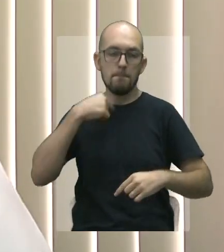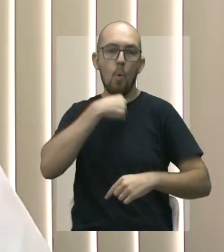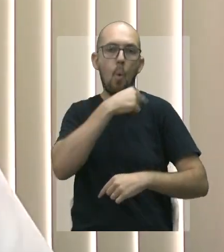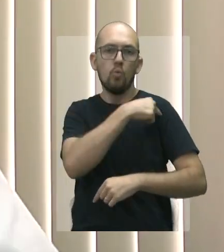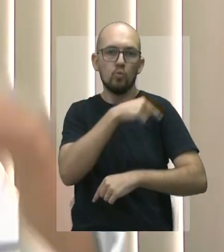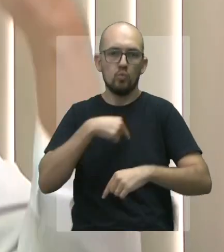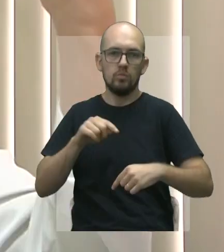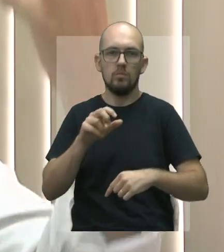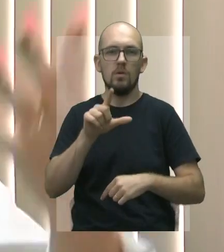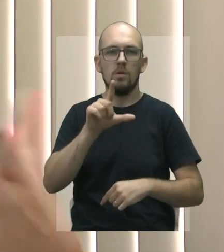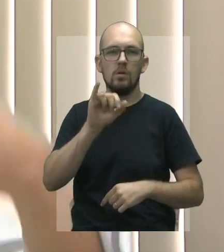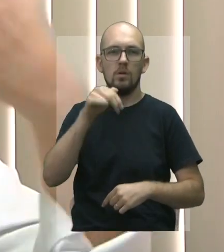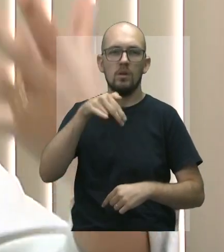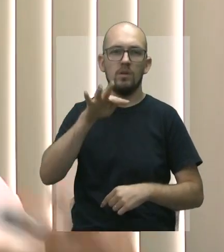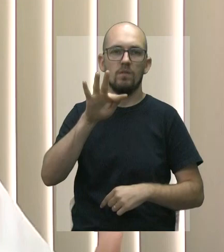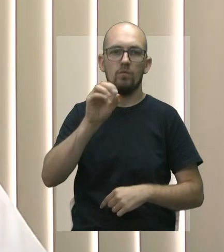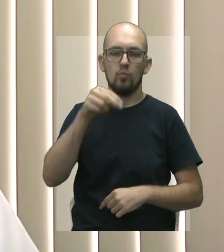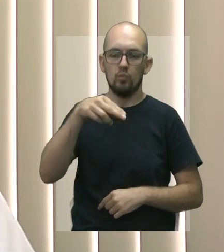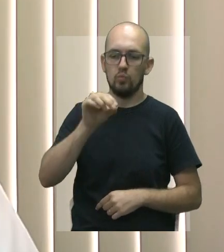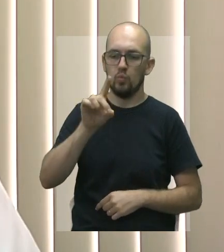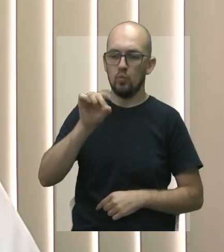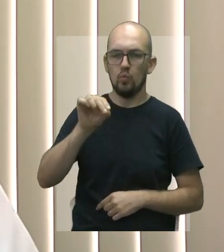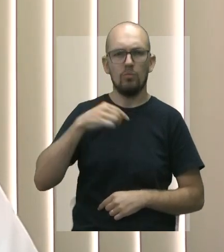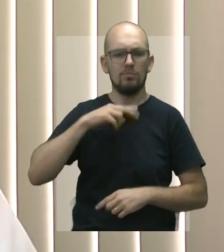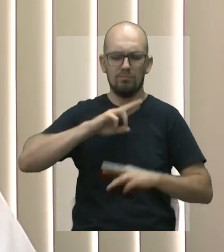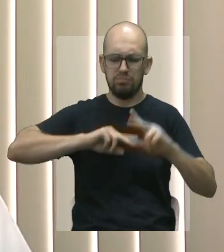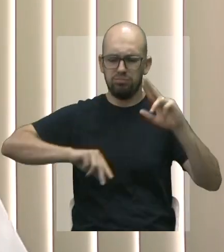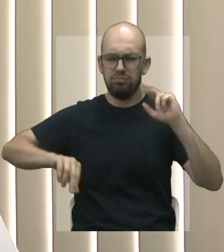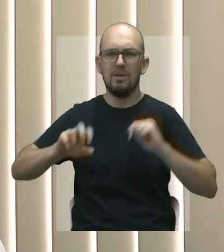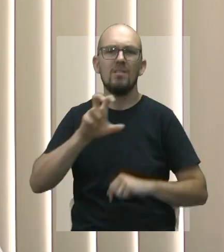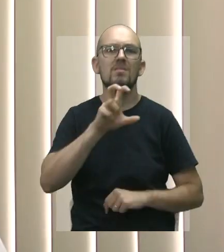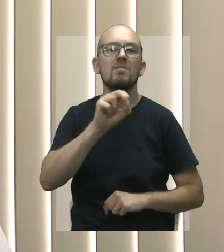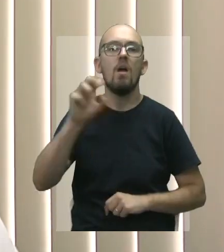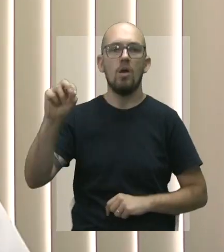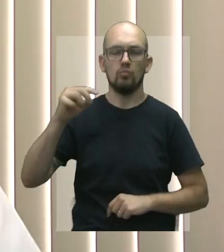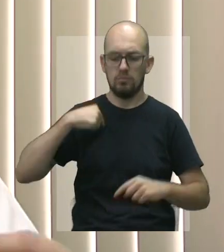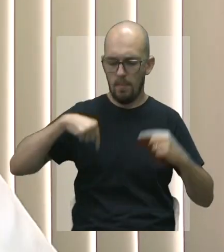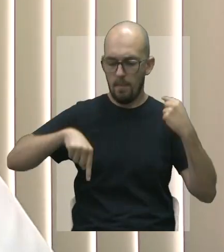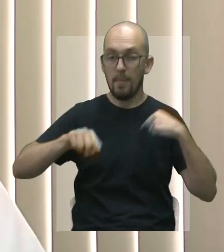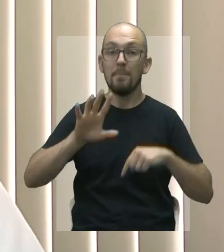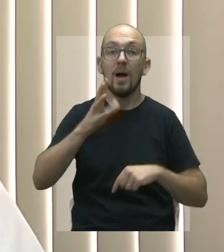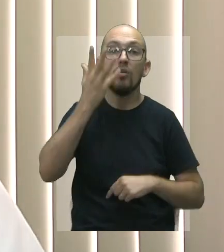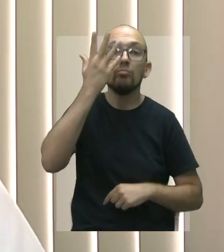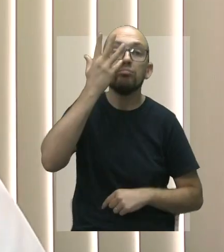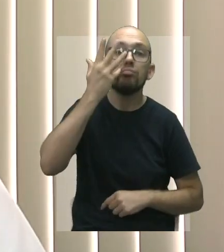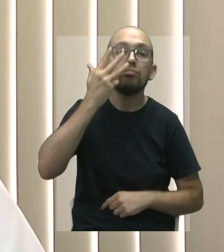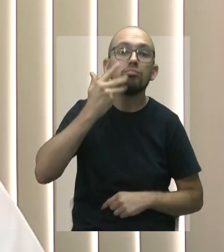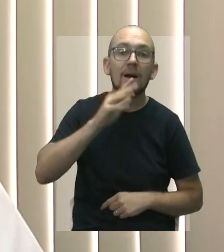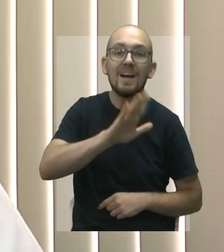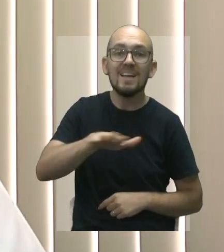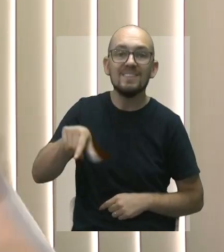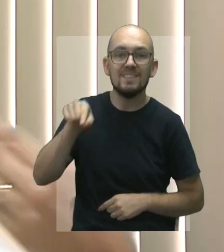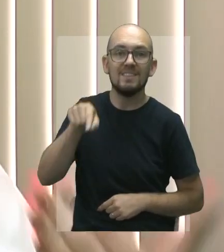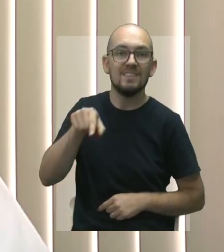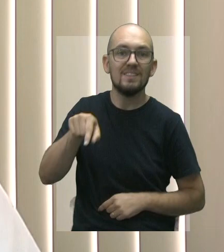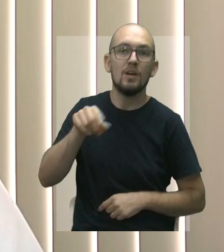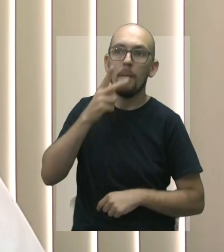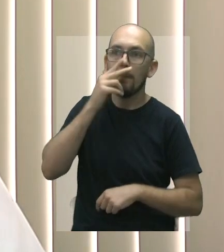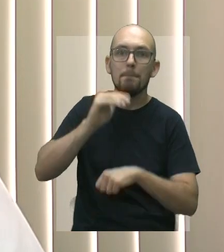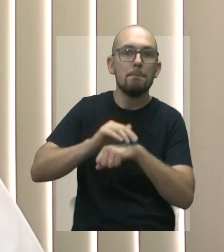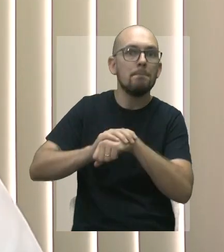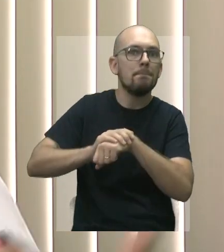linfonodos, então eles são espalhados em vários locais no nosso organismo e na criança eles têm uma resposta normalmente